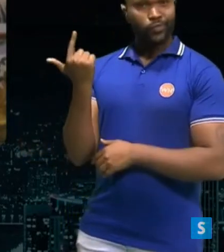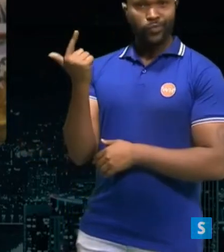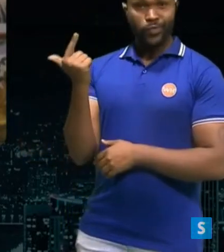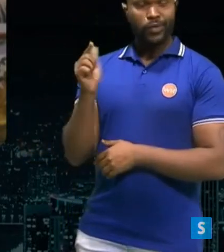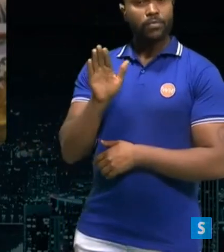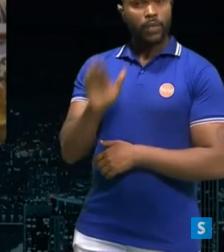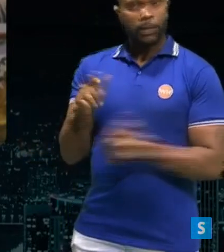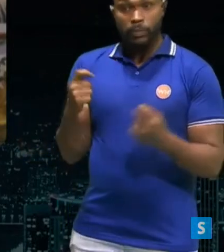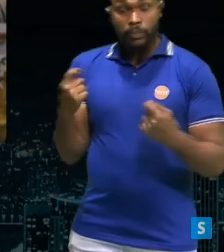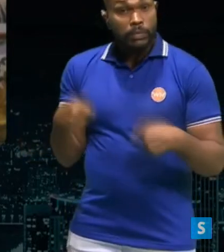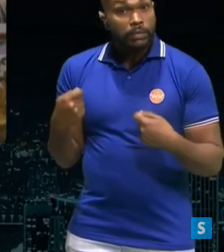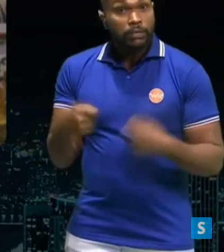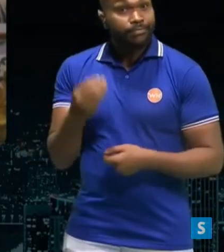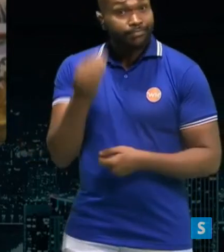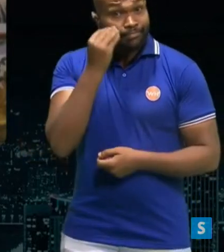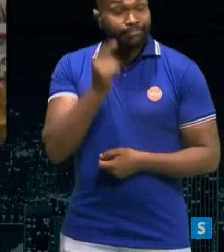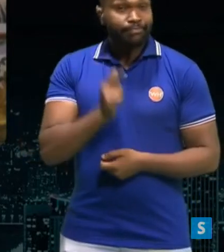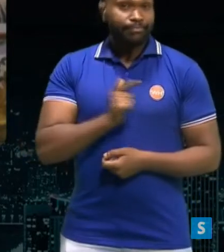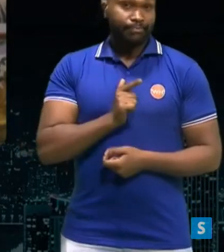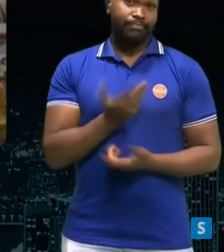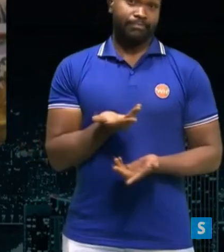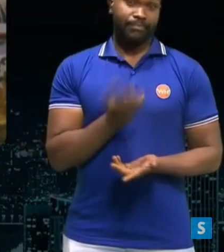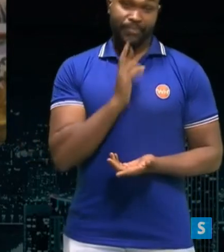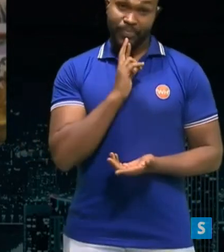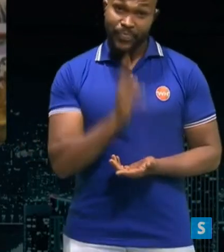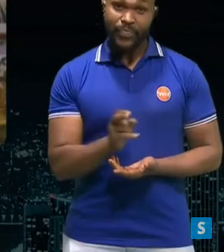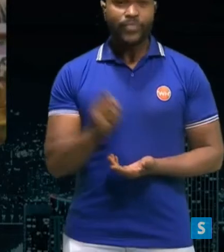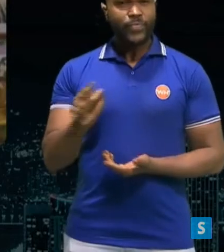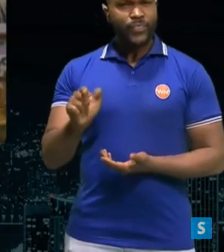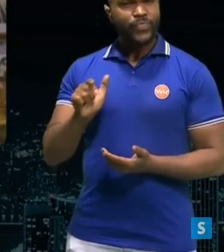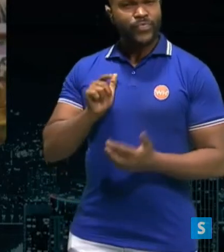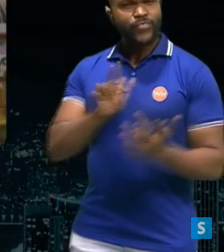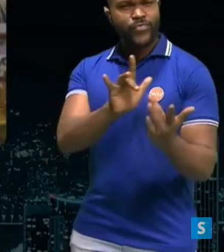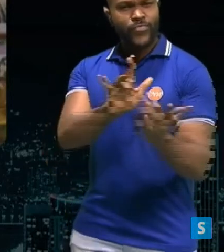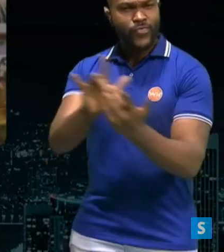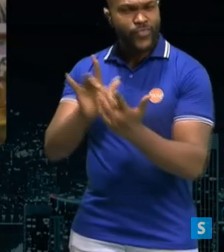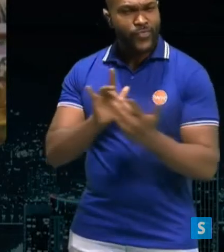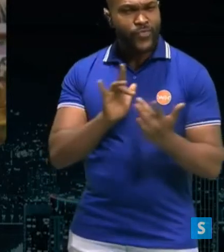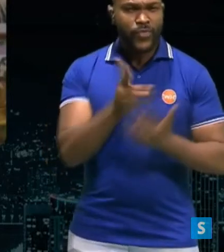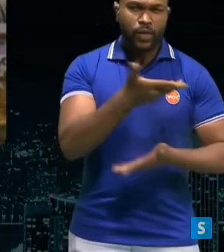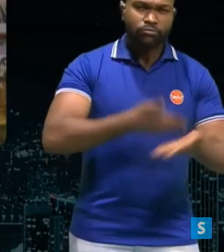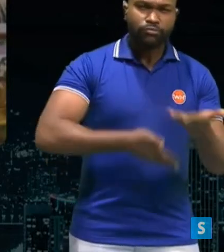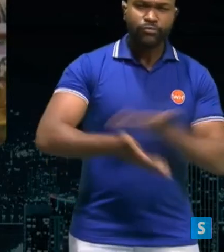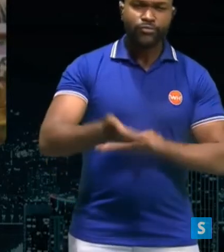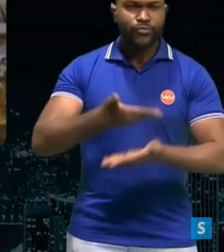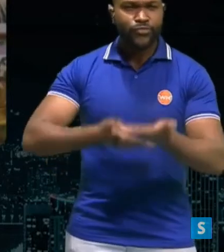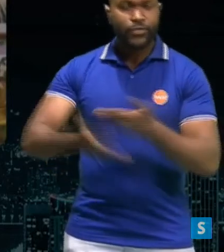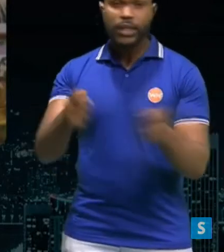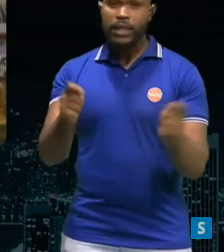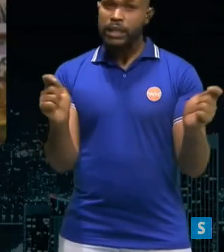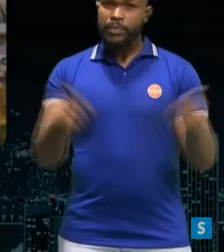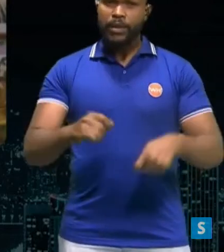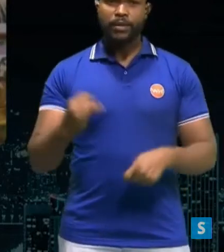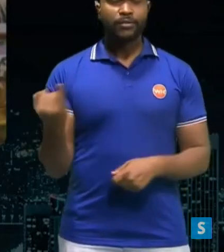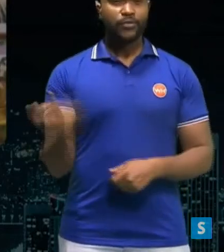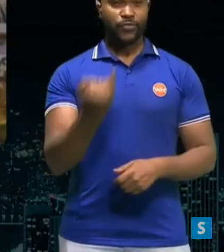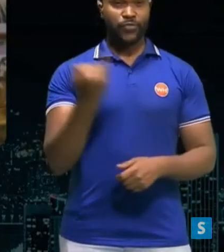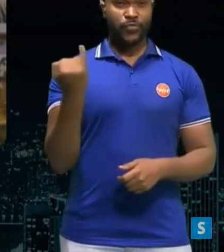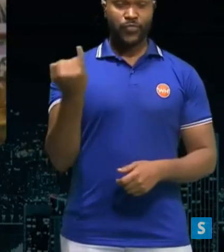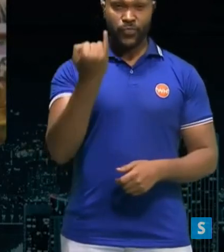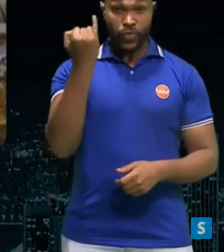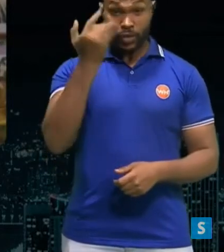mas mas você tem que ter e ele tem a rede de relacionamentos que é uma habilidade muito importante